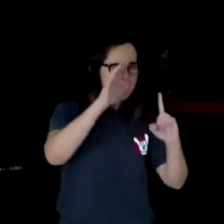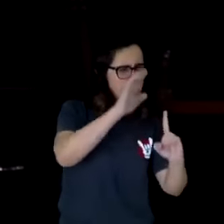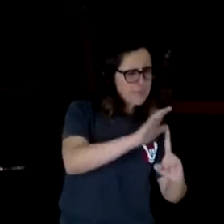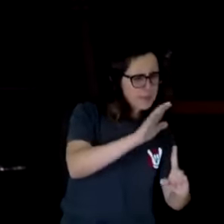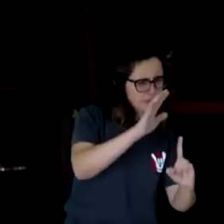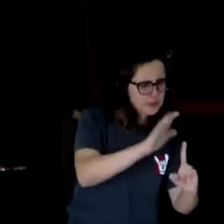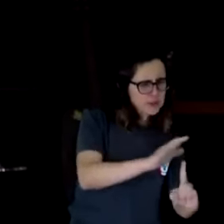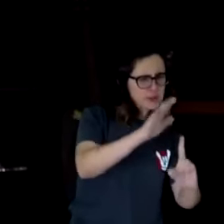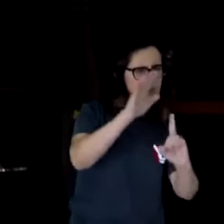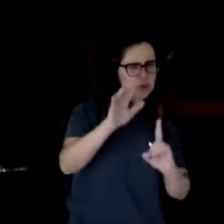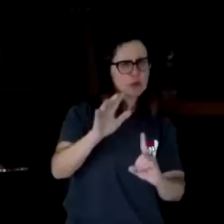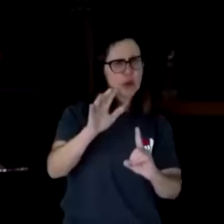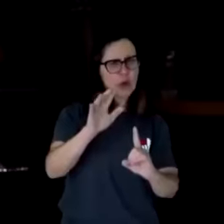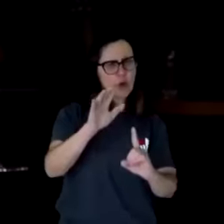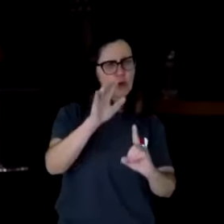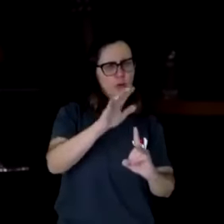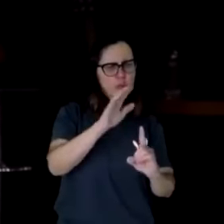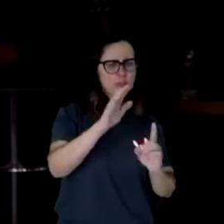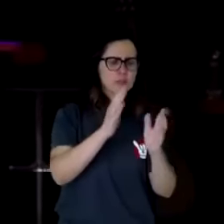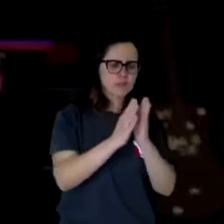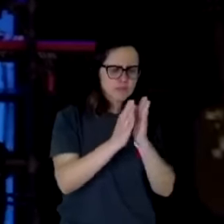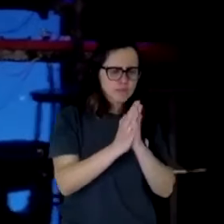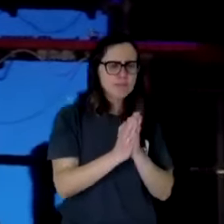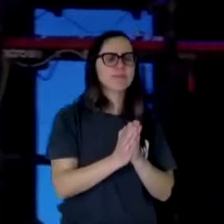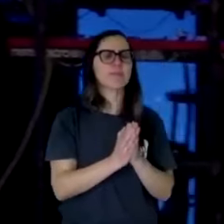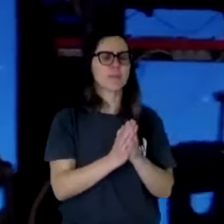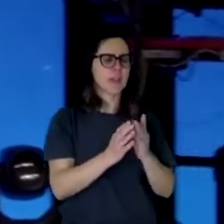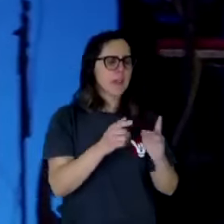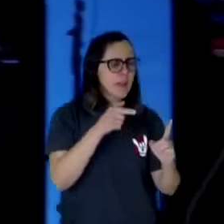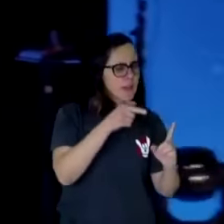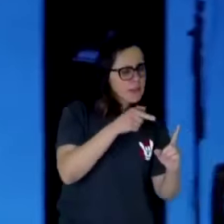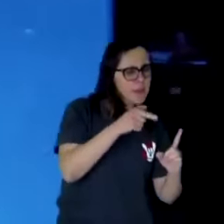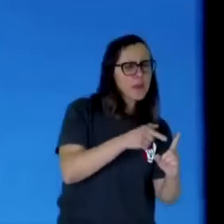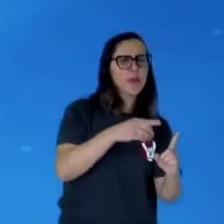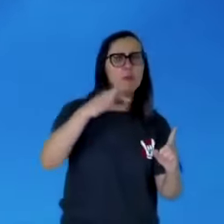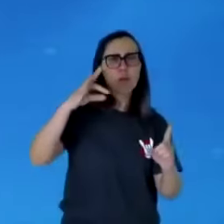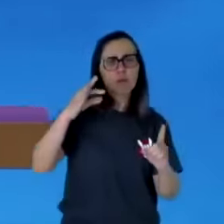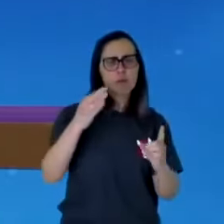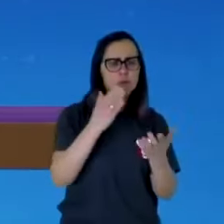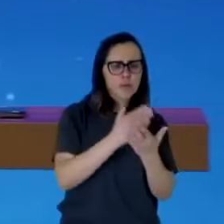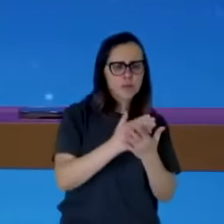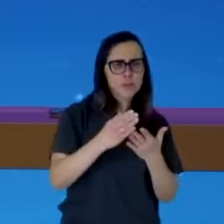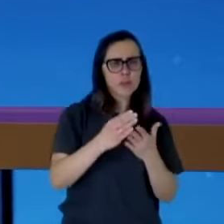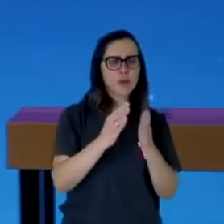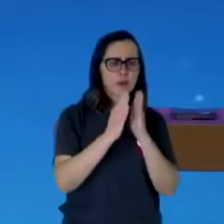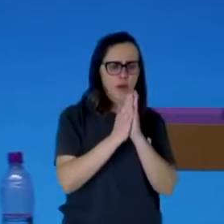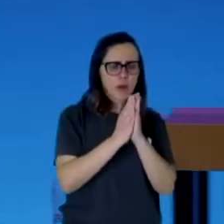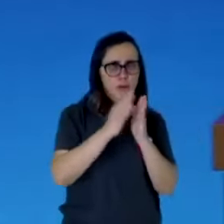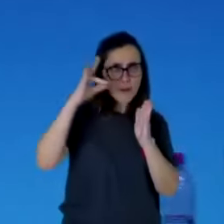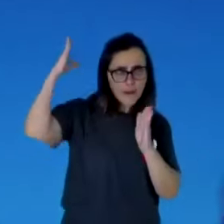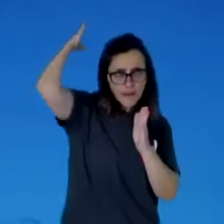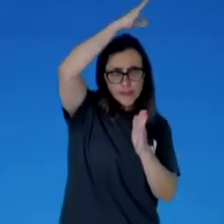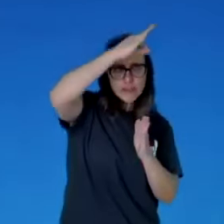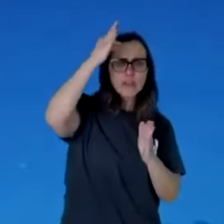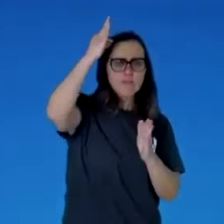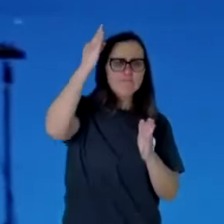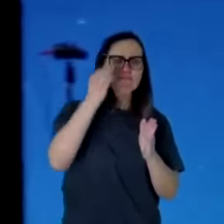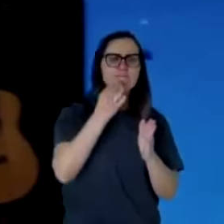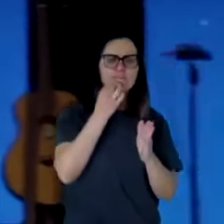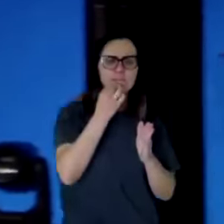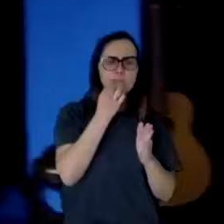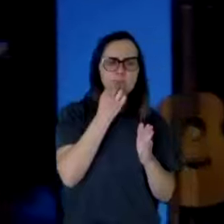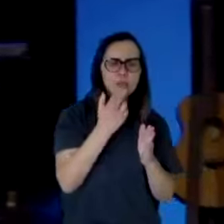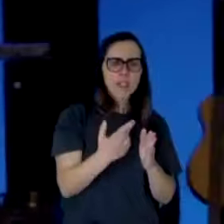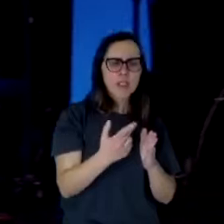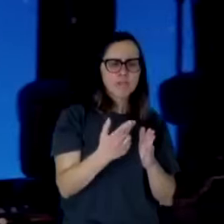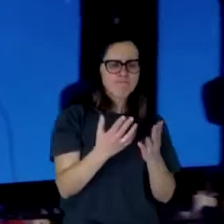eles começaram a falar em línguas e a profetizar aí eu posso ver Paulo sendo curado da alergia dizendo Agora sim